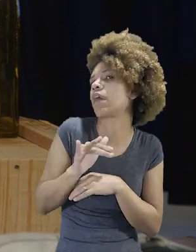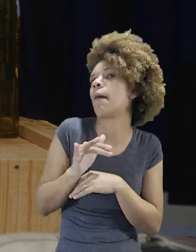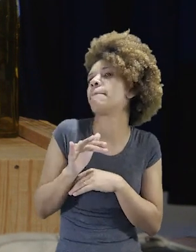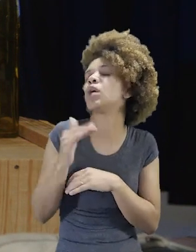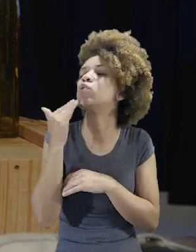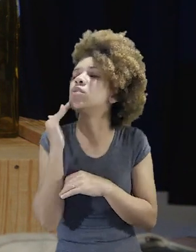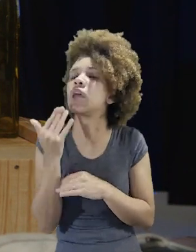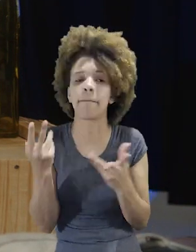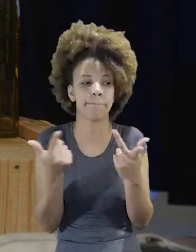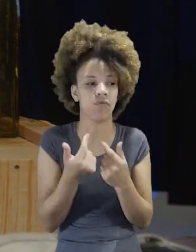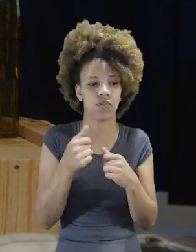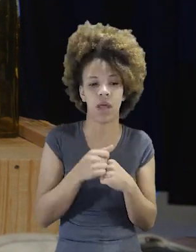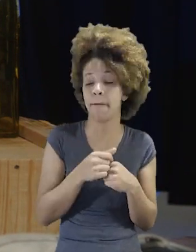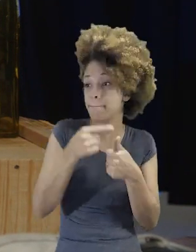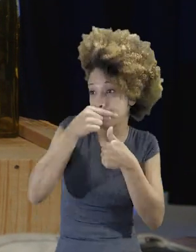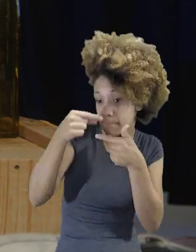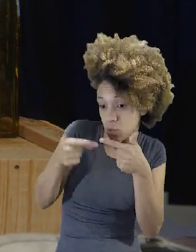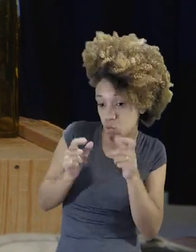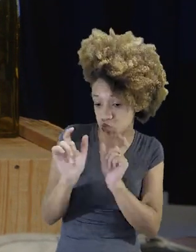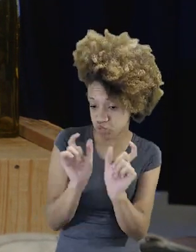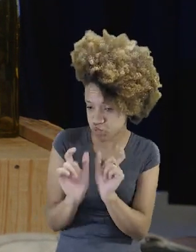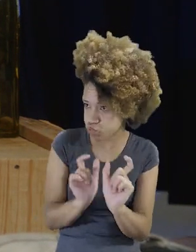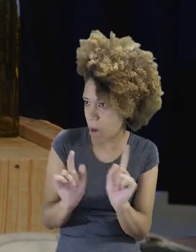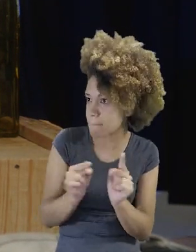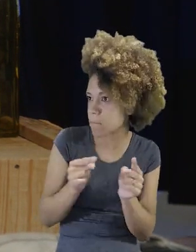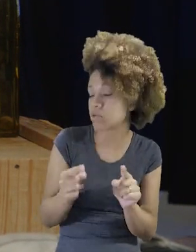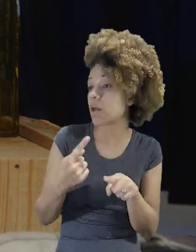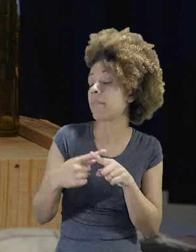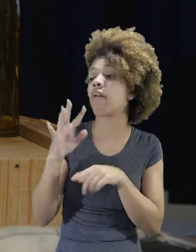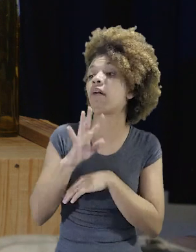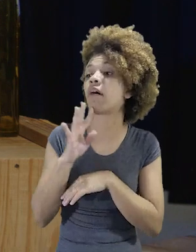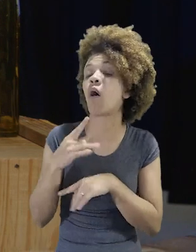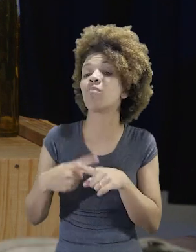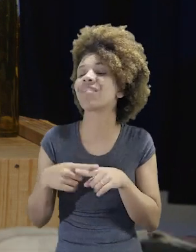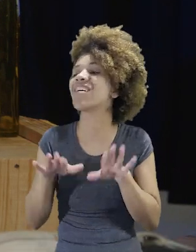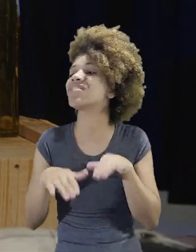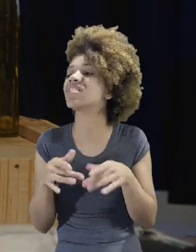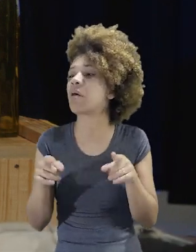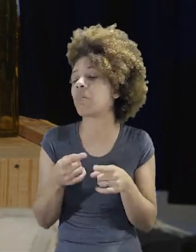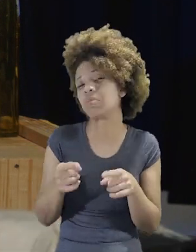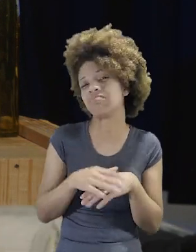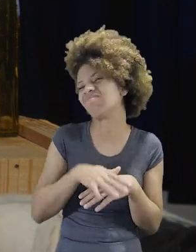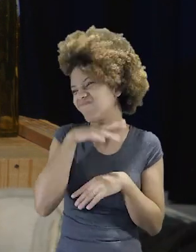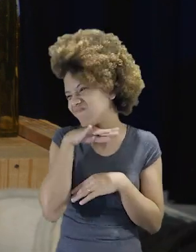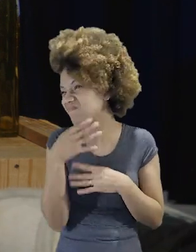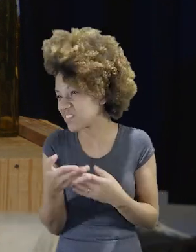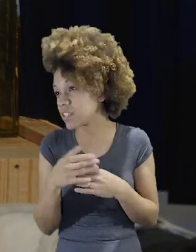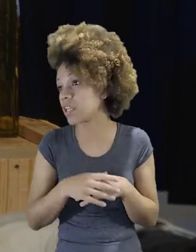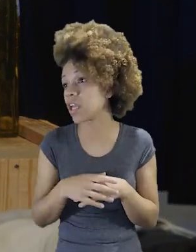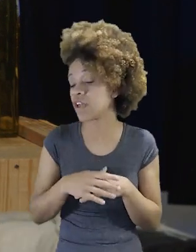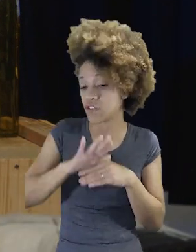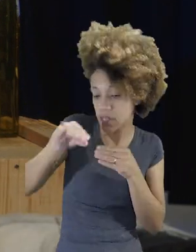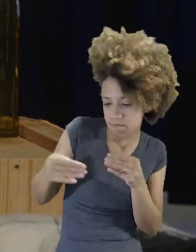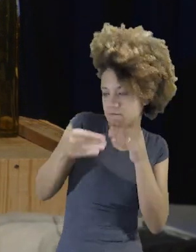que isso é muito legal que às vezes a música nem é boa em si tá ligado e você transformar aquele pedaço seja aumentando